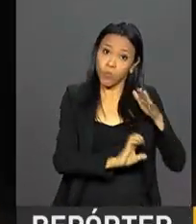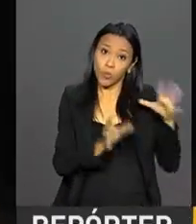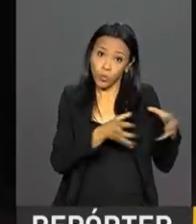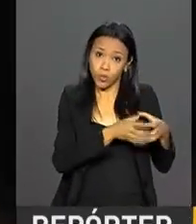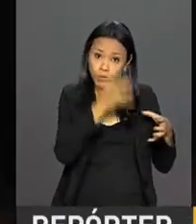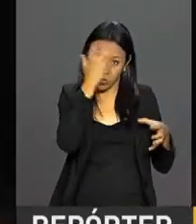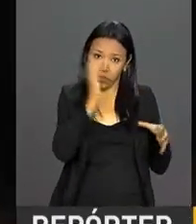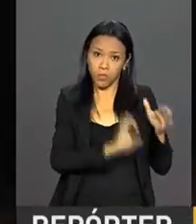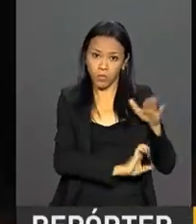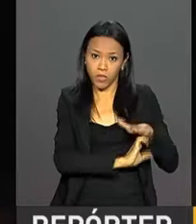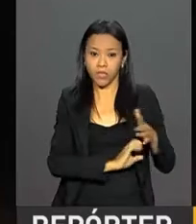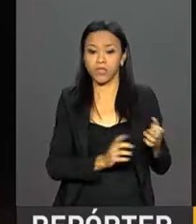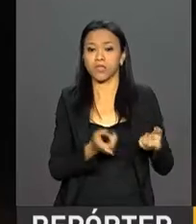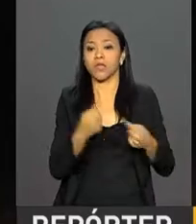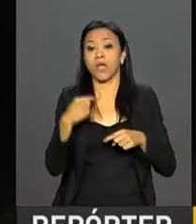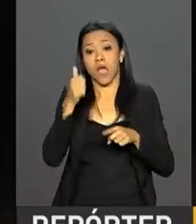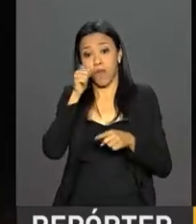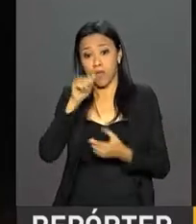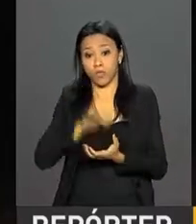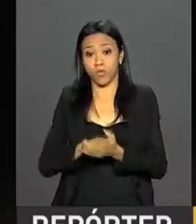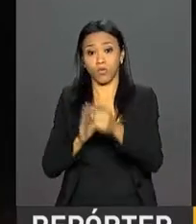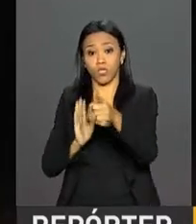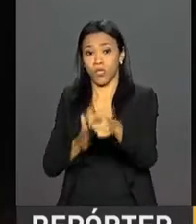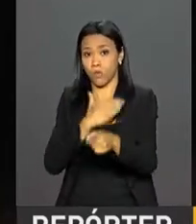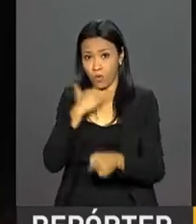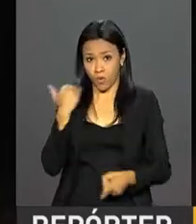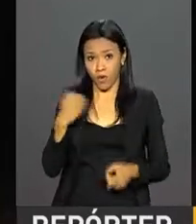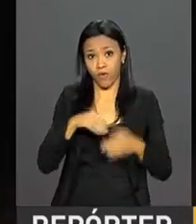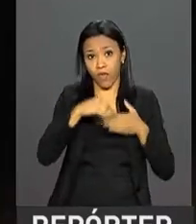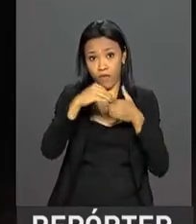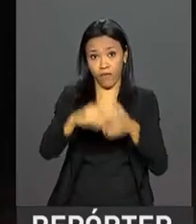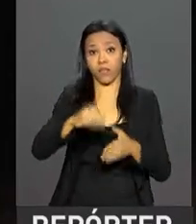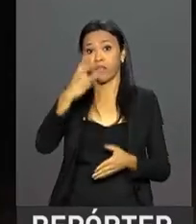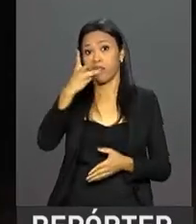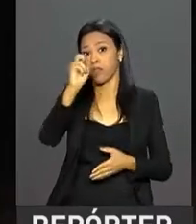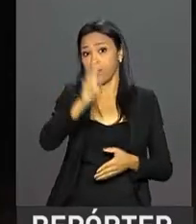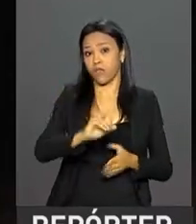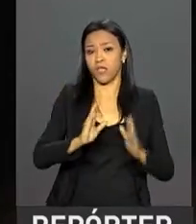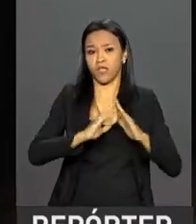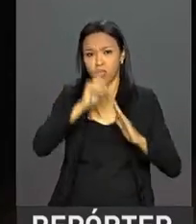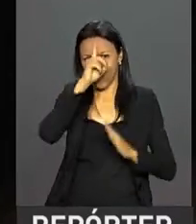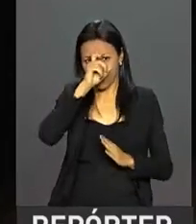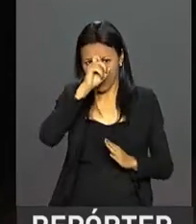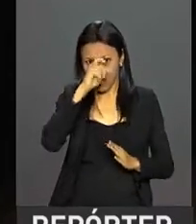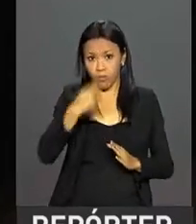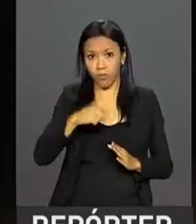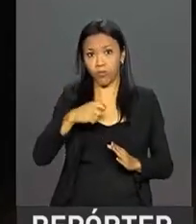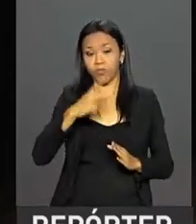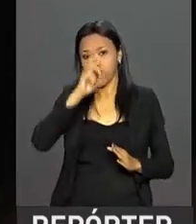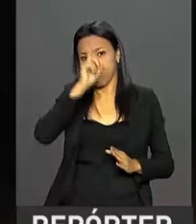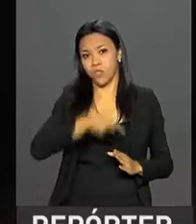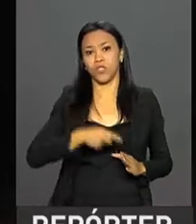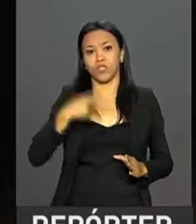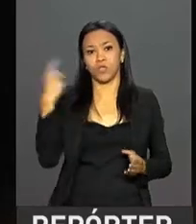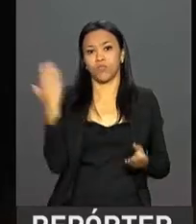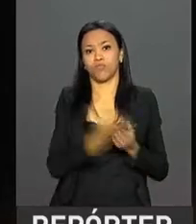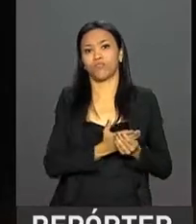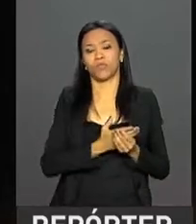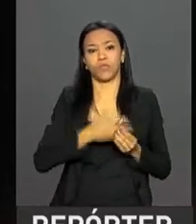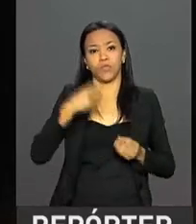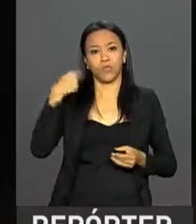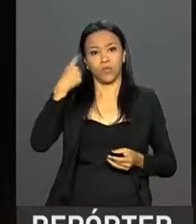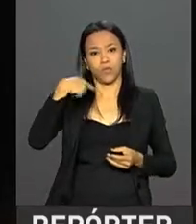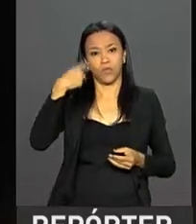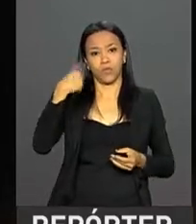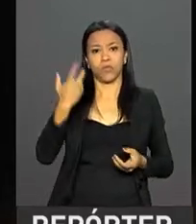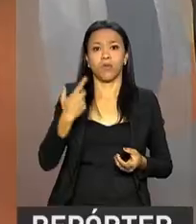inclusive, quando ela já é falecida, ela foi internada 3 vezes com liminar, porque o plano se recusa a